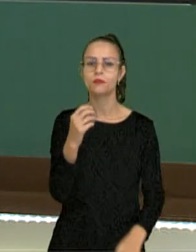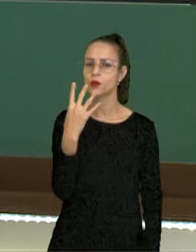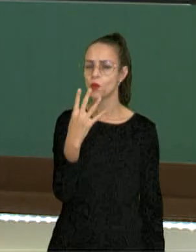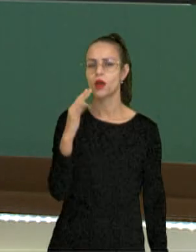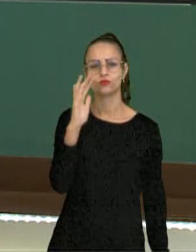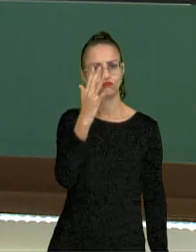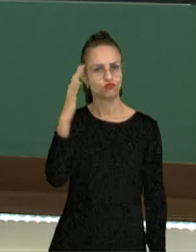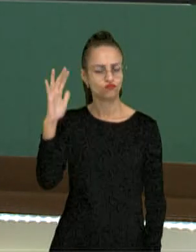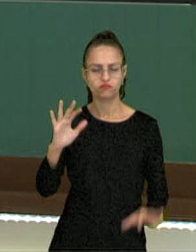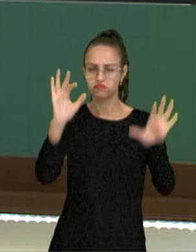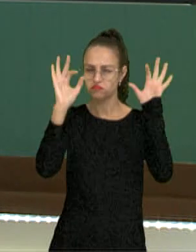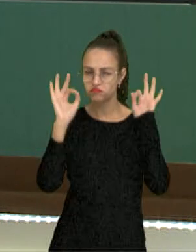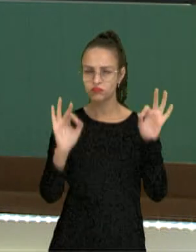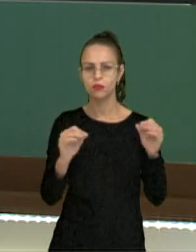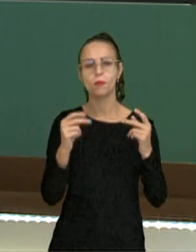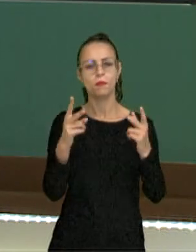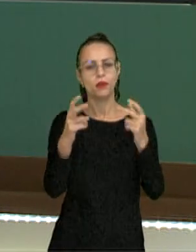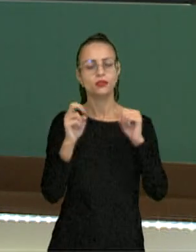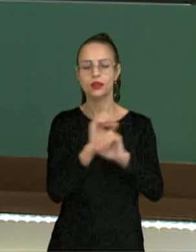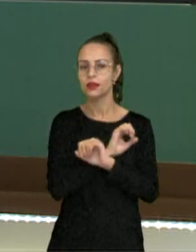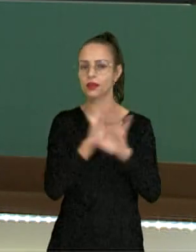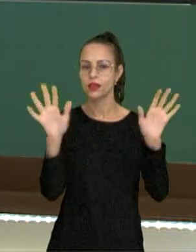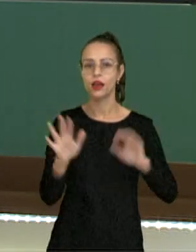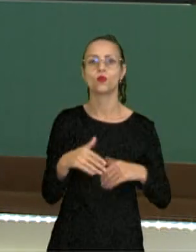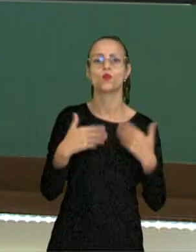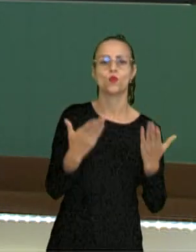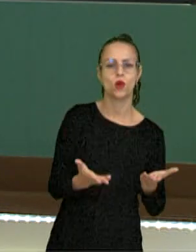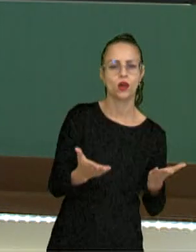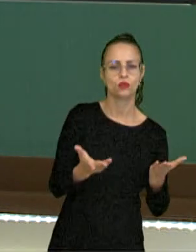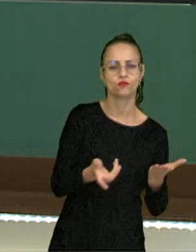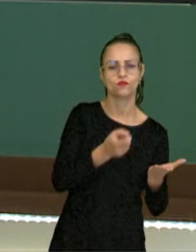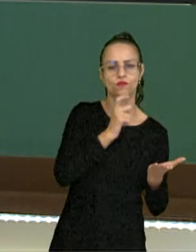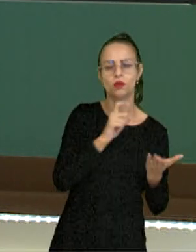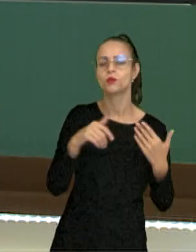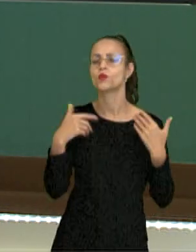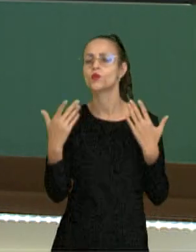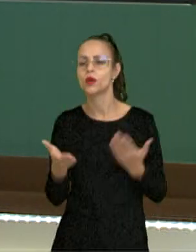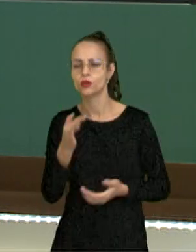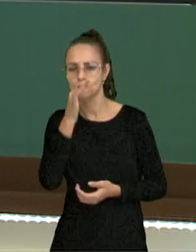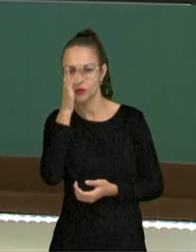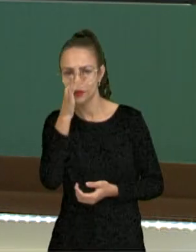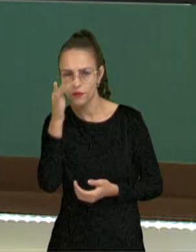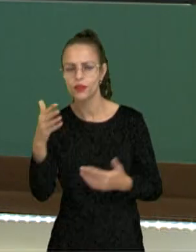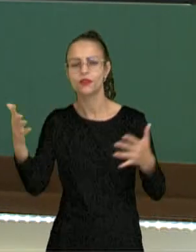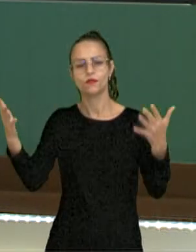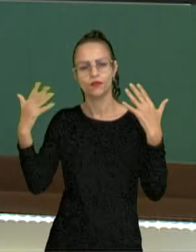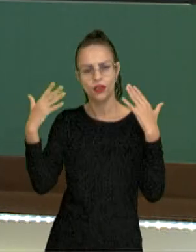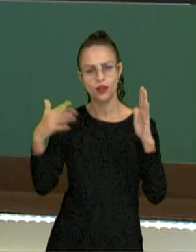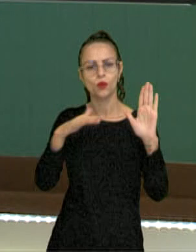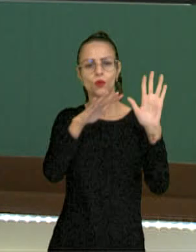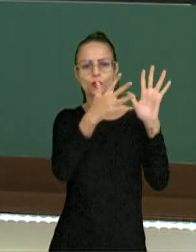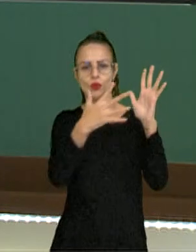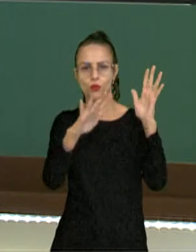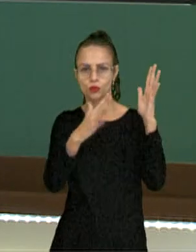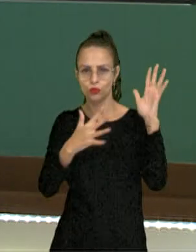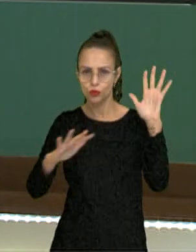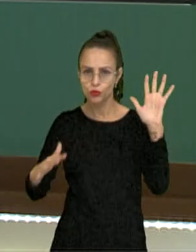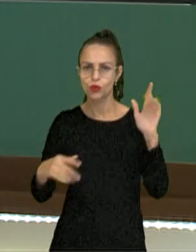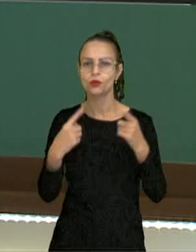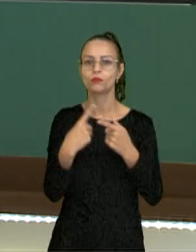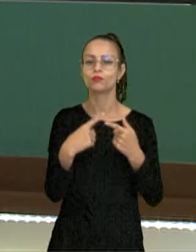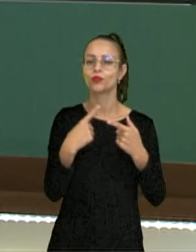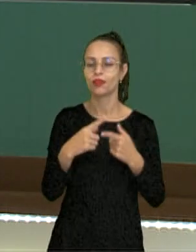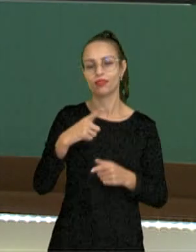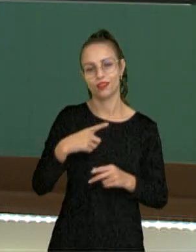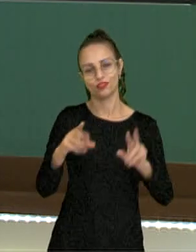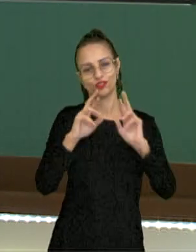áreas intermediárias. Eu consigo ver bem quando é inverno, quando é primavera, verão e outono, porque há uma diferença